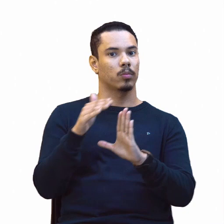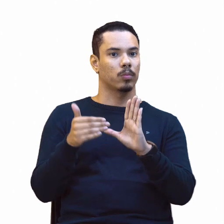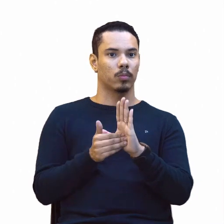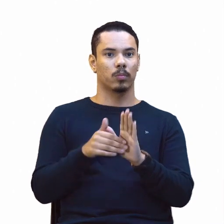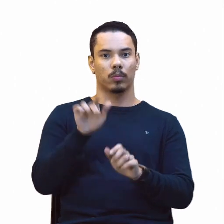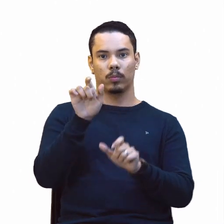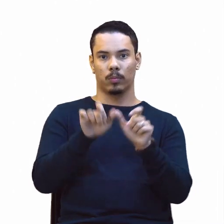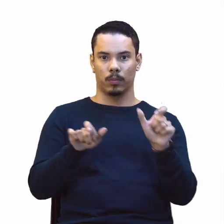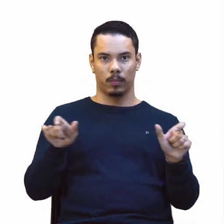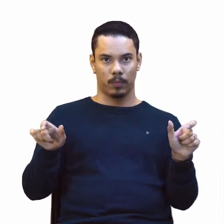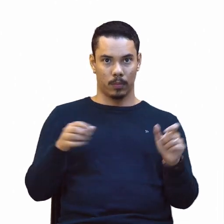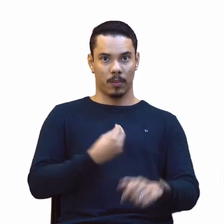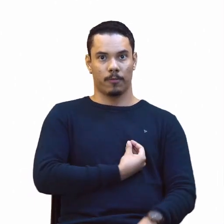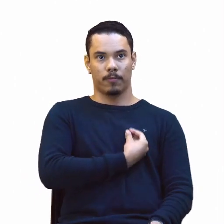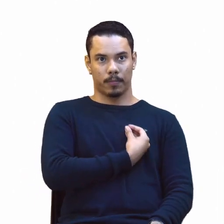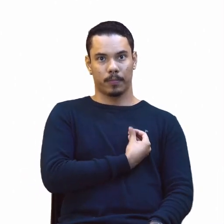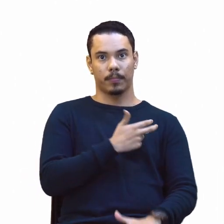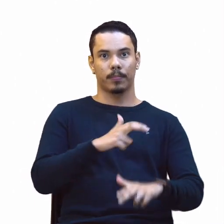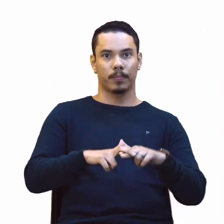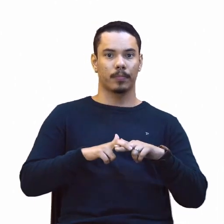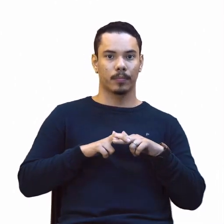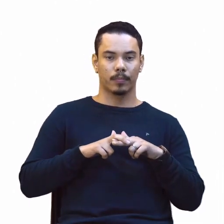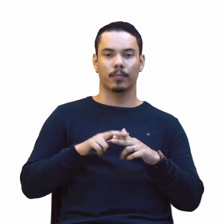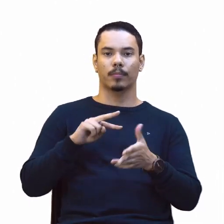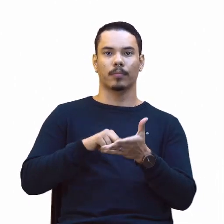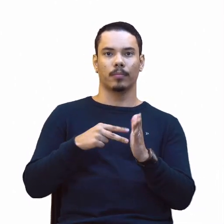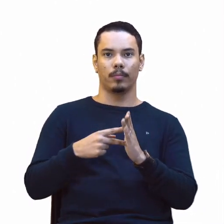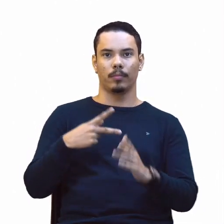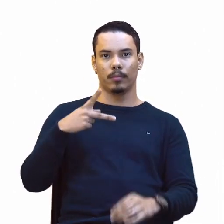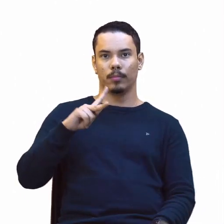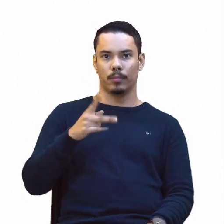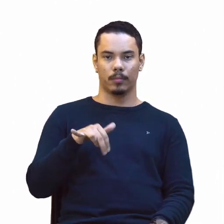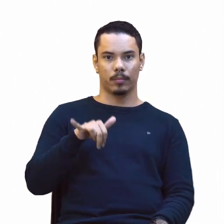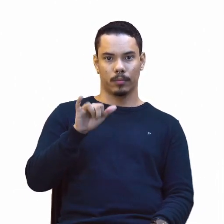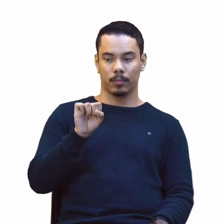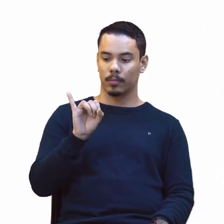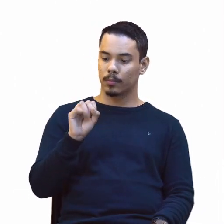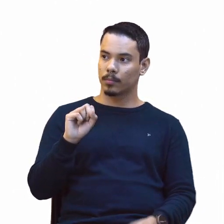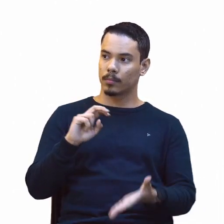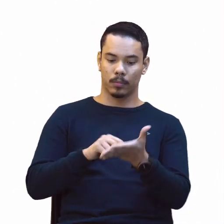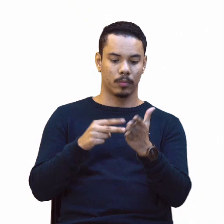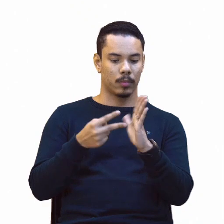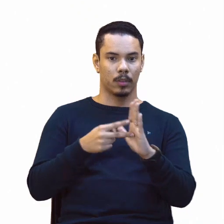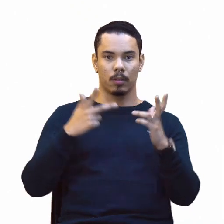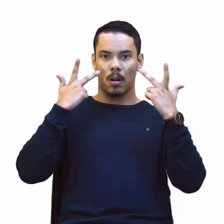seres. Esse princípio é o que? A physis. Pode-se dizer aqui, ó, natureza.